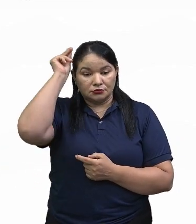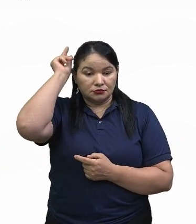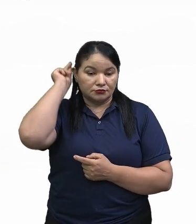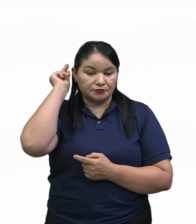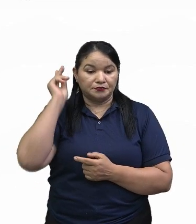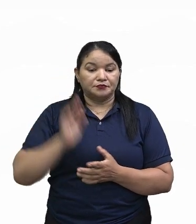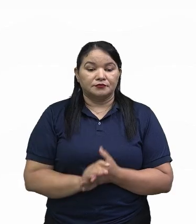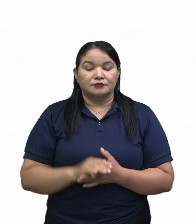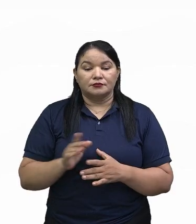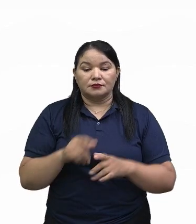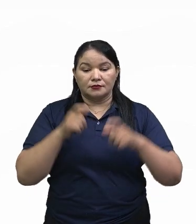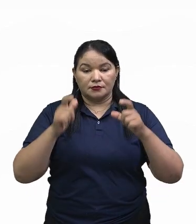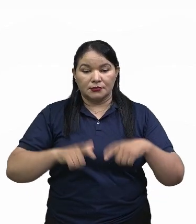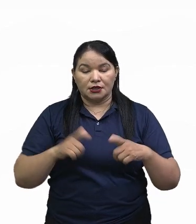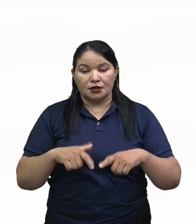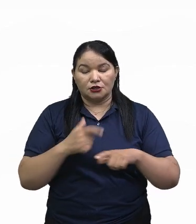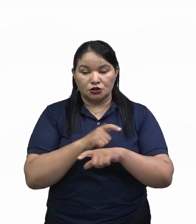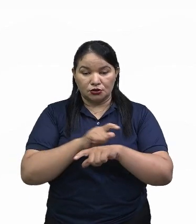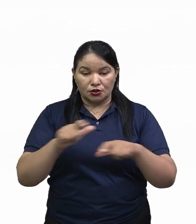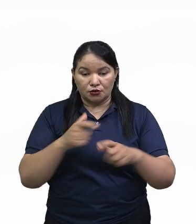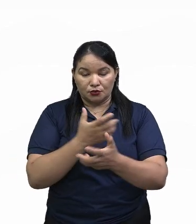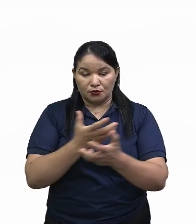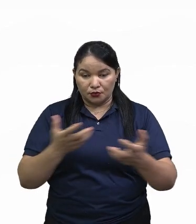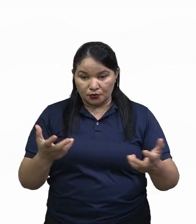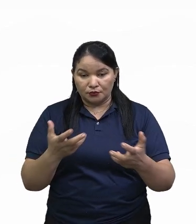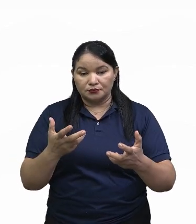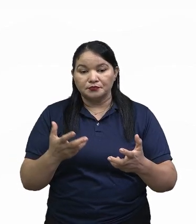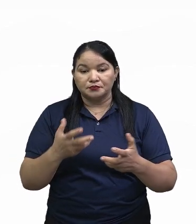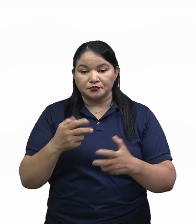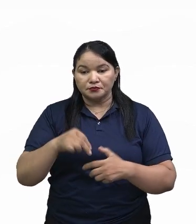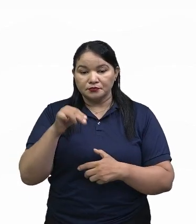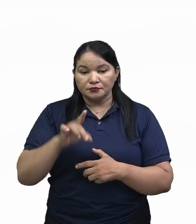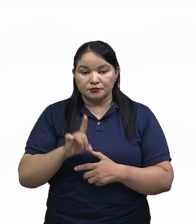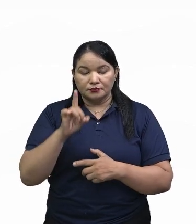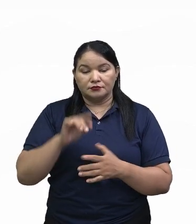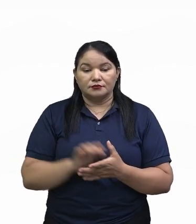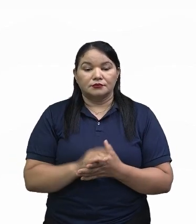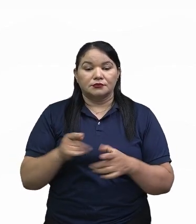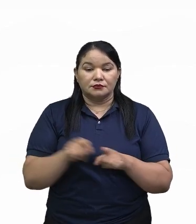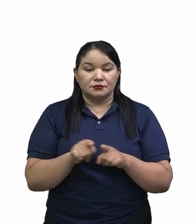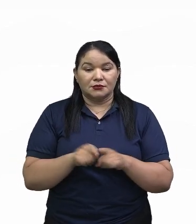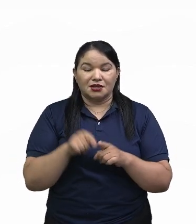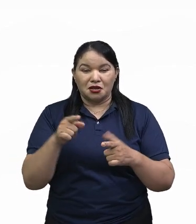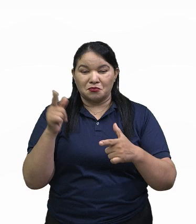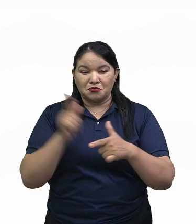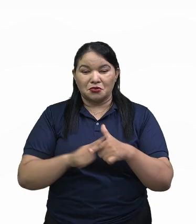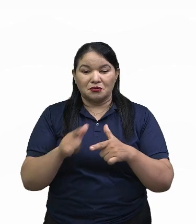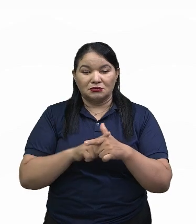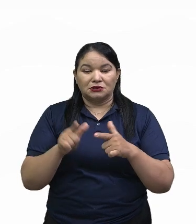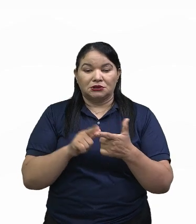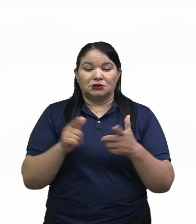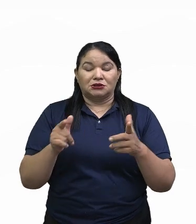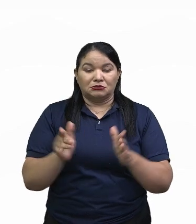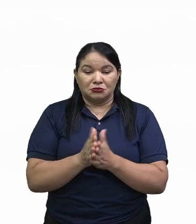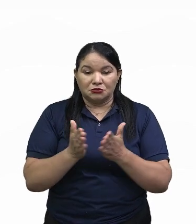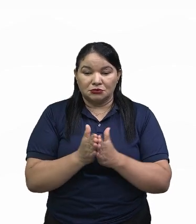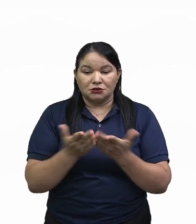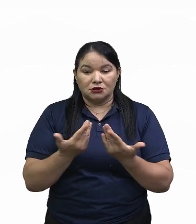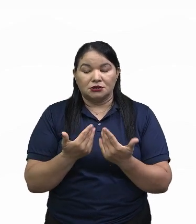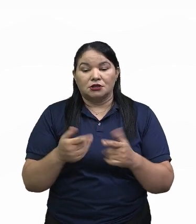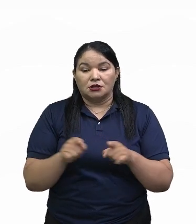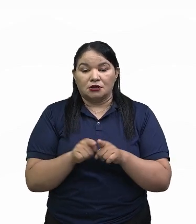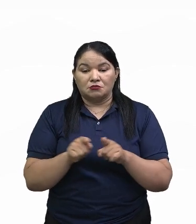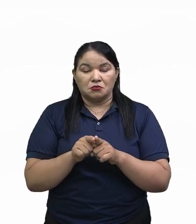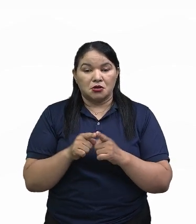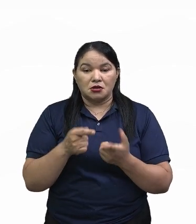Vamos às causas. Miséria extrema, falta de oportunidades, a violência dos